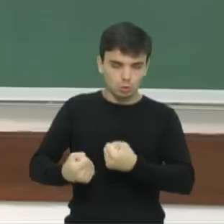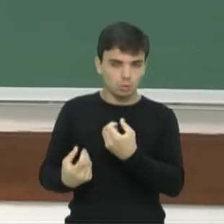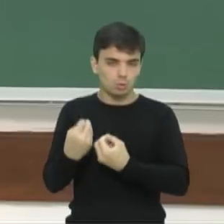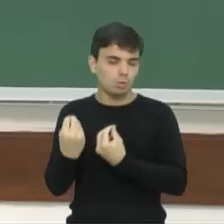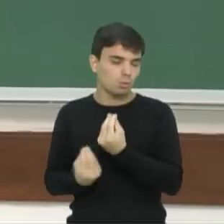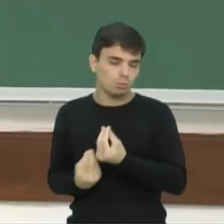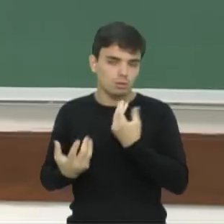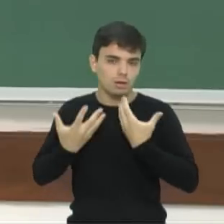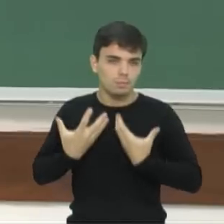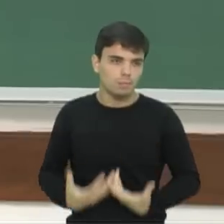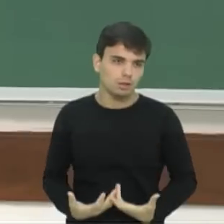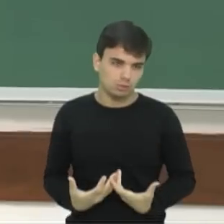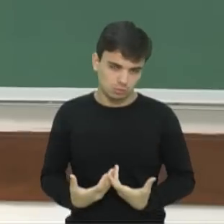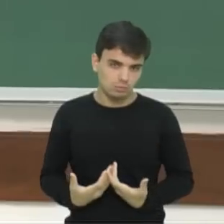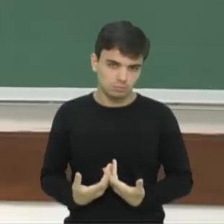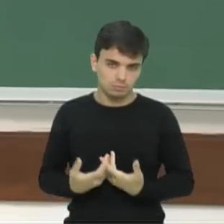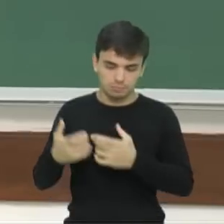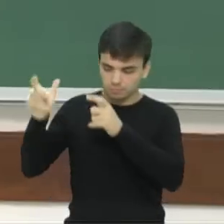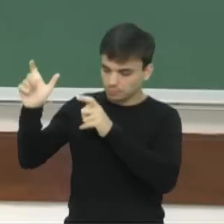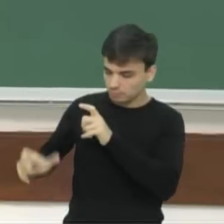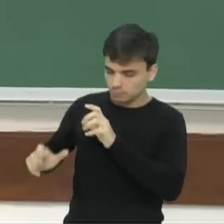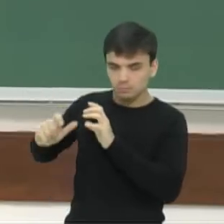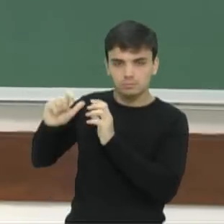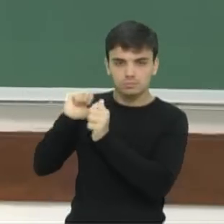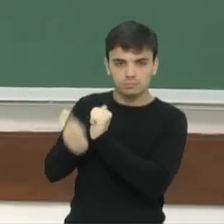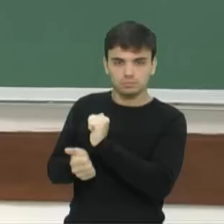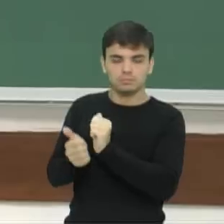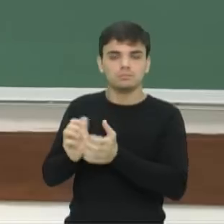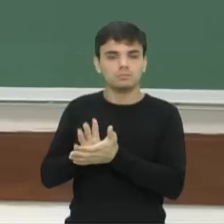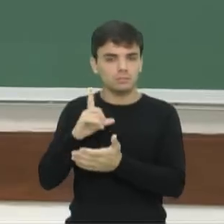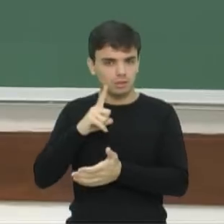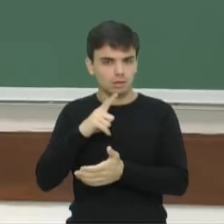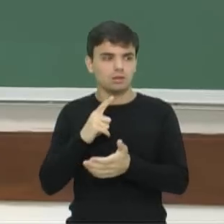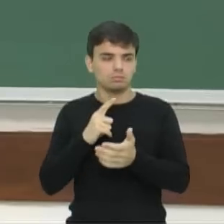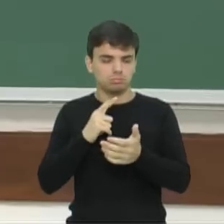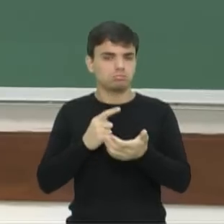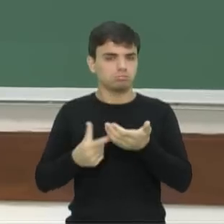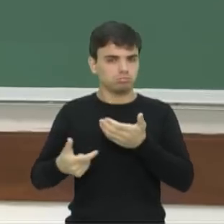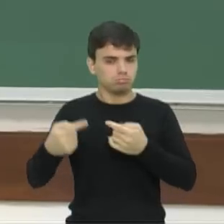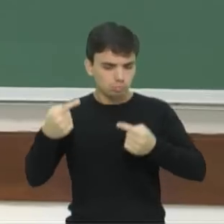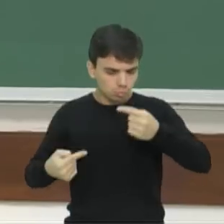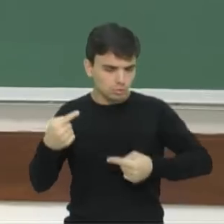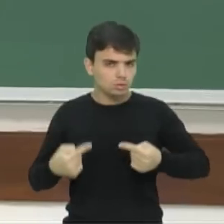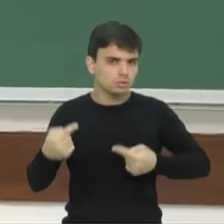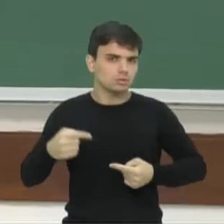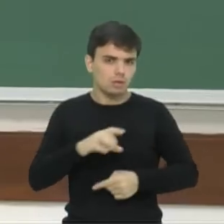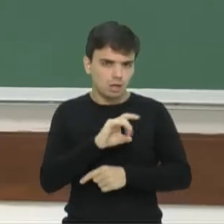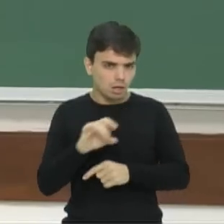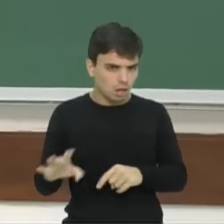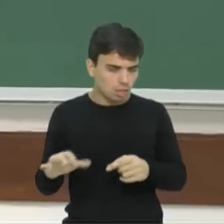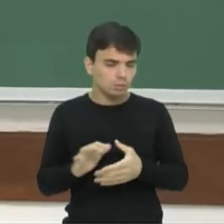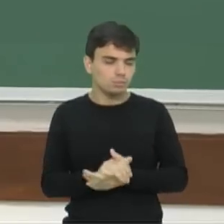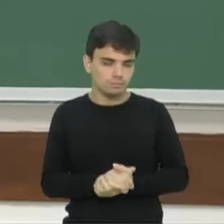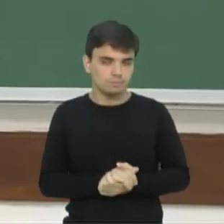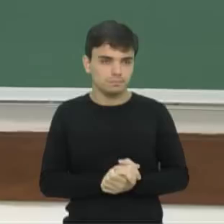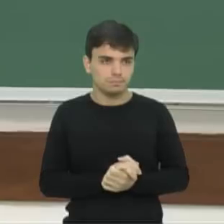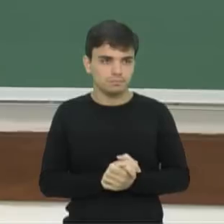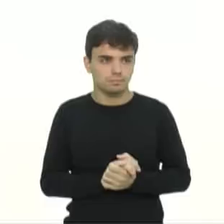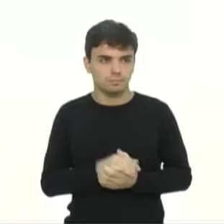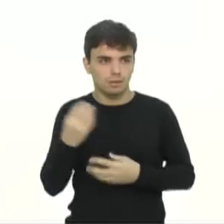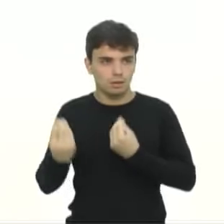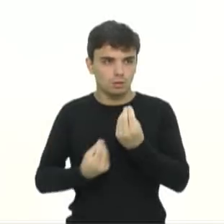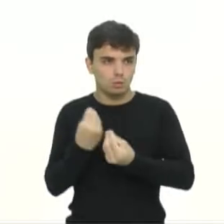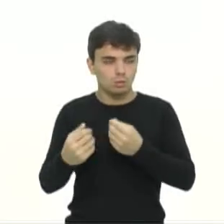Então, os atletas são pesados e ali existe a competição de cada um deles dentro da sua categoria, dentro do seu peso, né? Então, como que eles